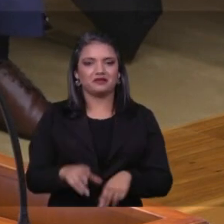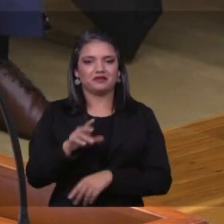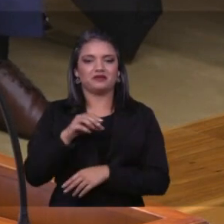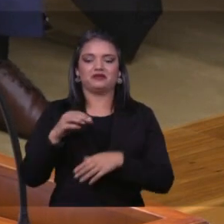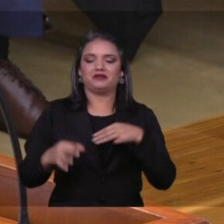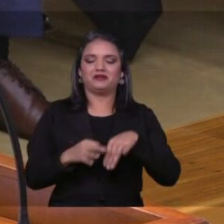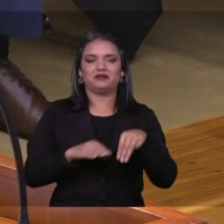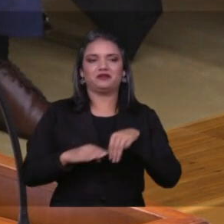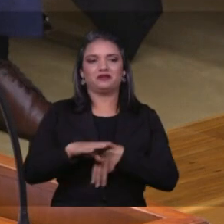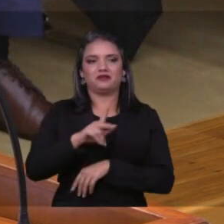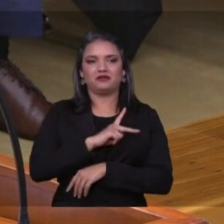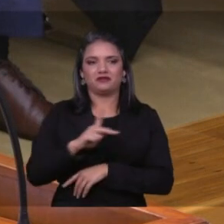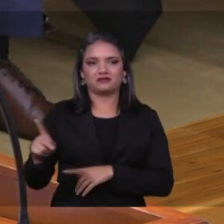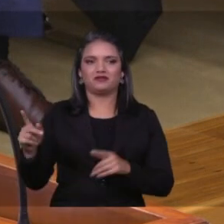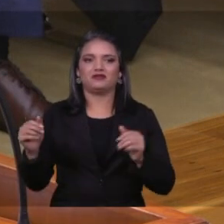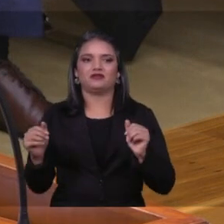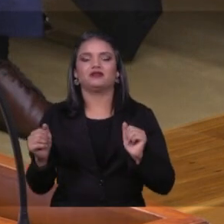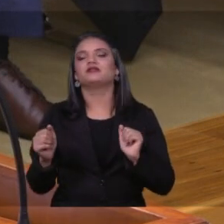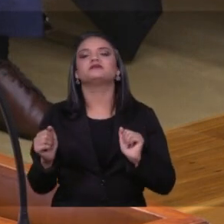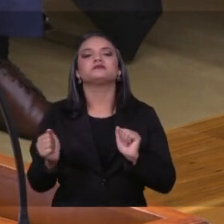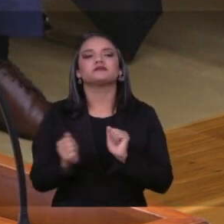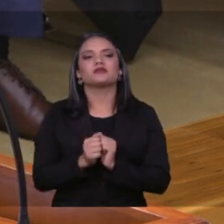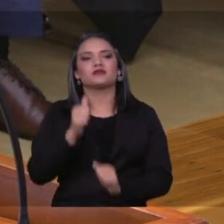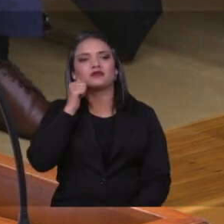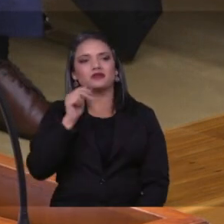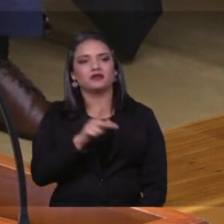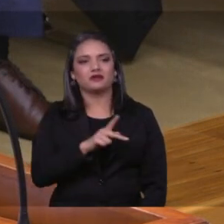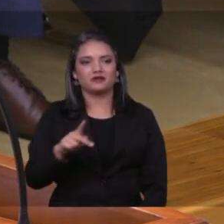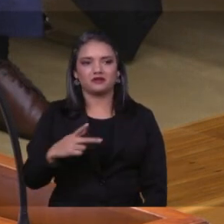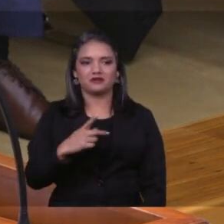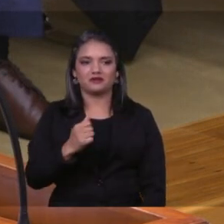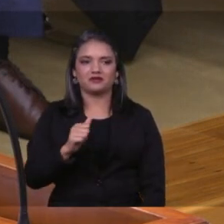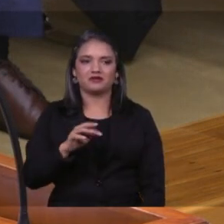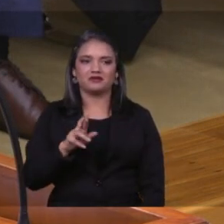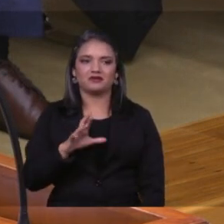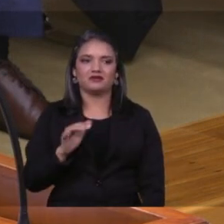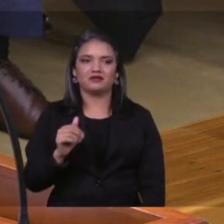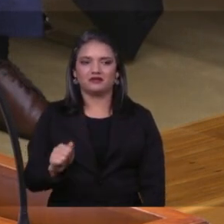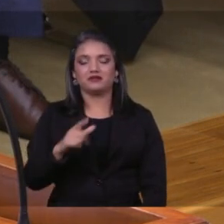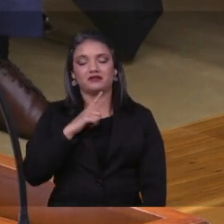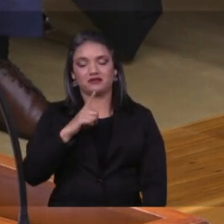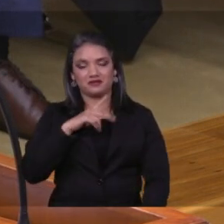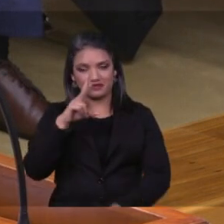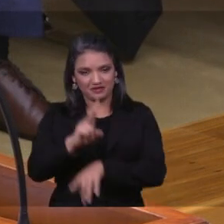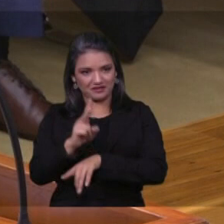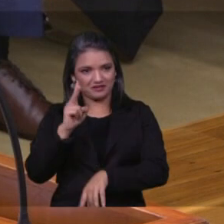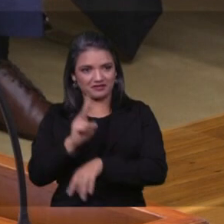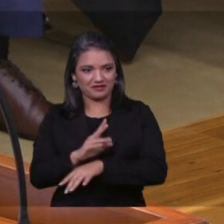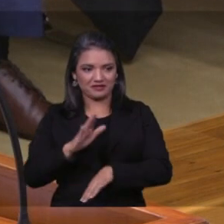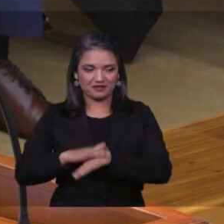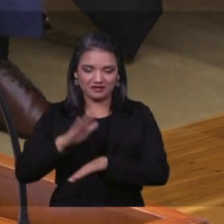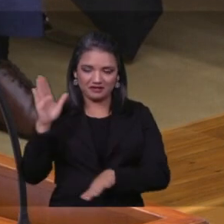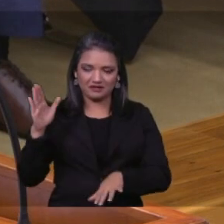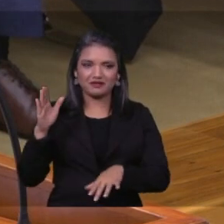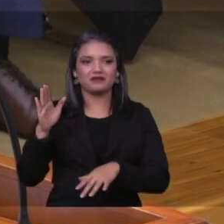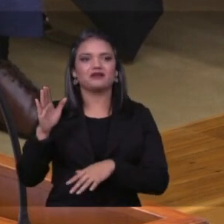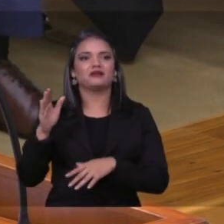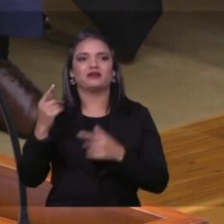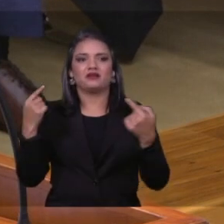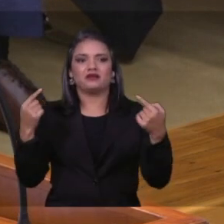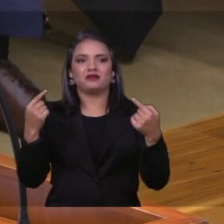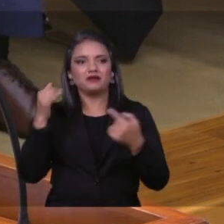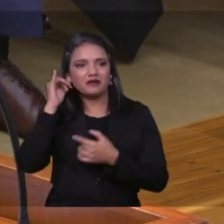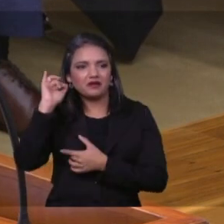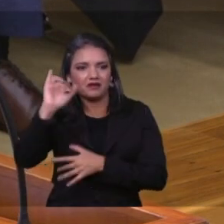ministro-presidente, em coautoria com a professora Patrícia Perrone Campos Melo, abro aspas, a maior proteção contra a destruição da floresta é que haja